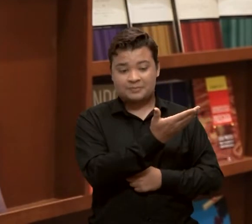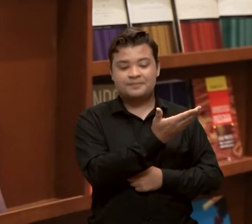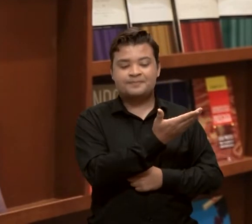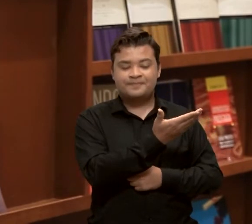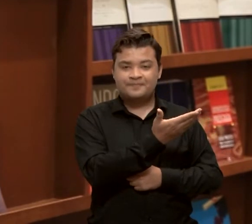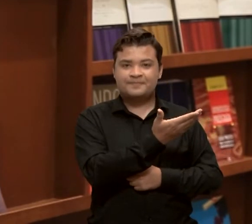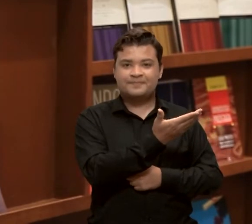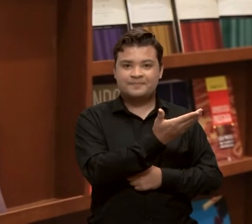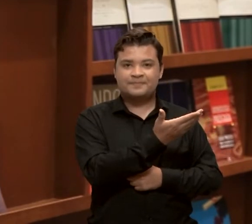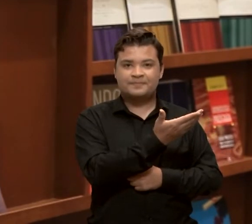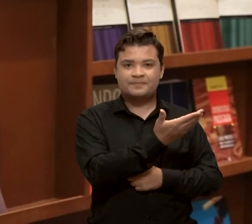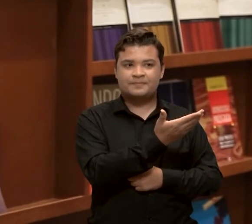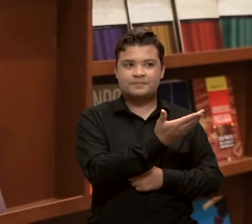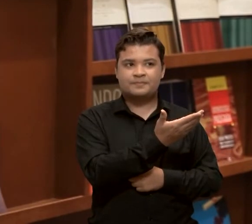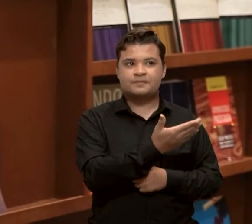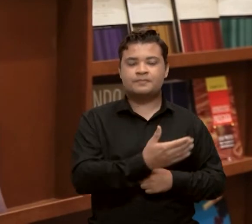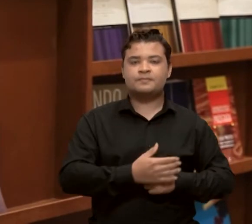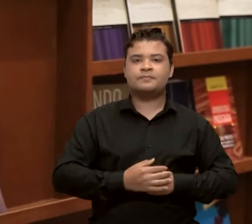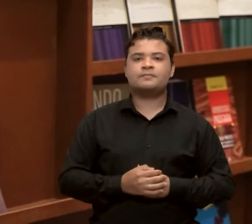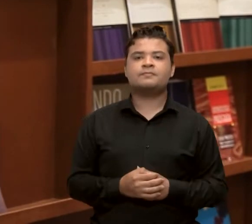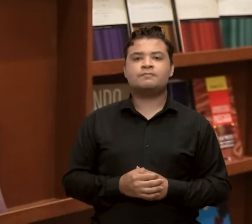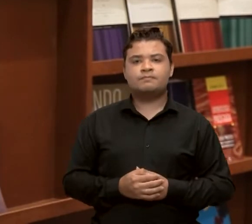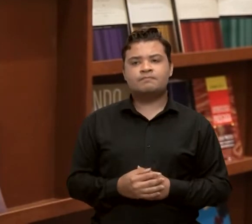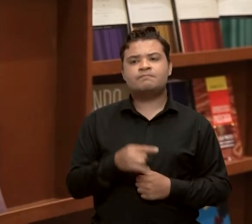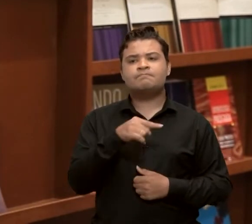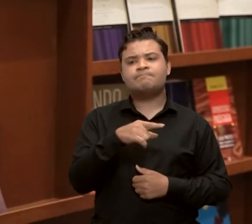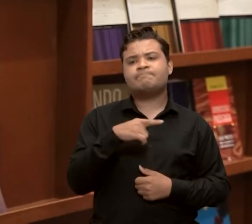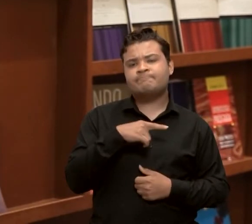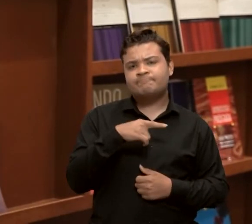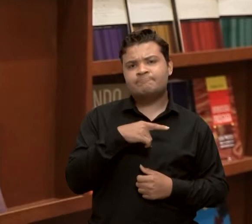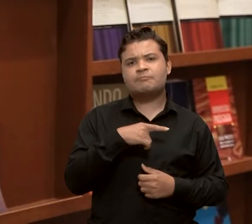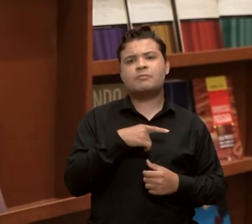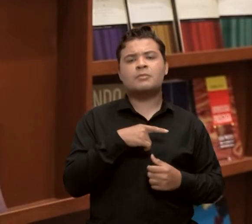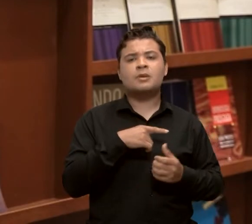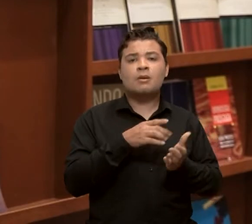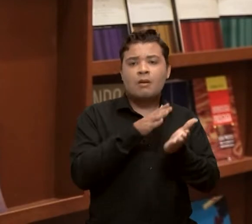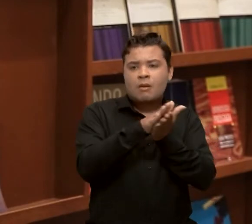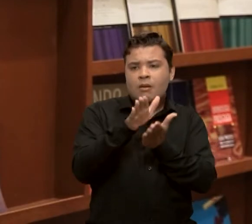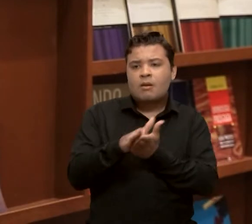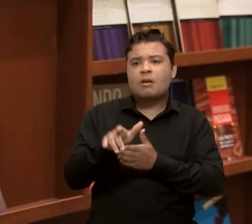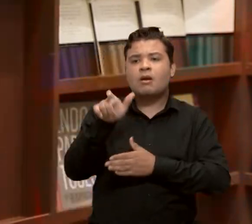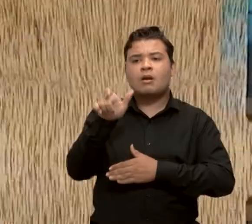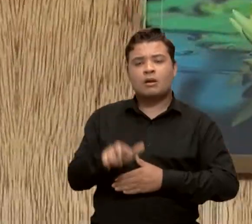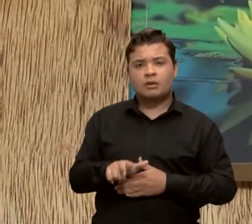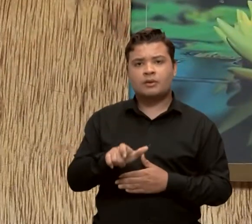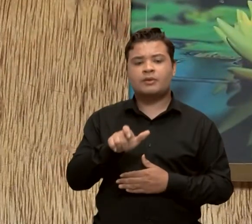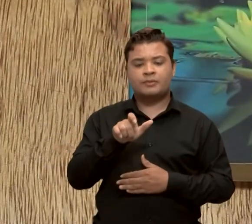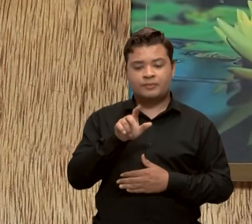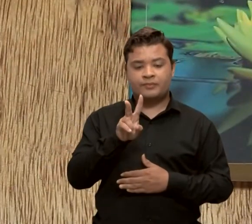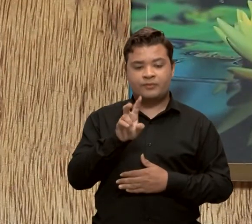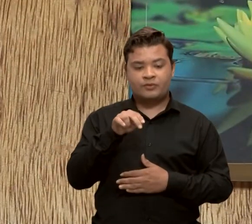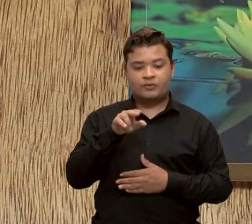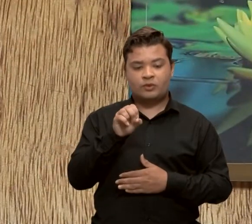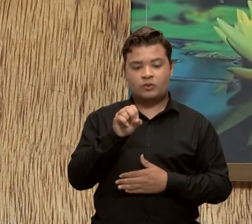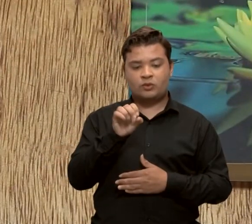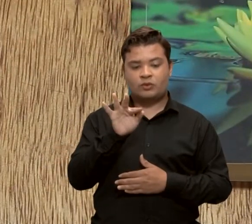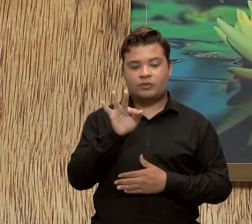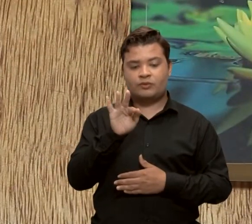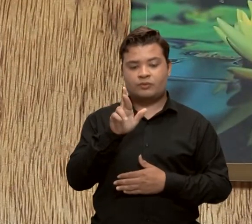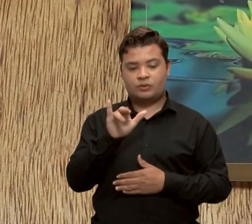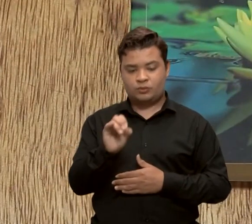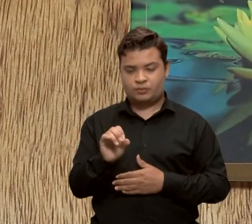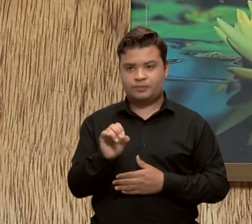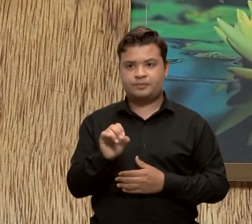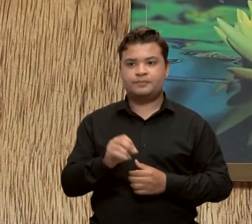Poemas Reunidos, ele vai trazer todas as publicações de Darcy França D'Onofrio. Atendendo à demanda